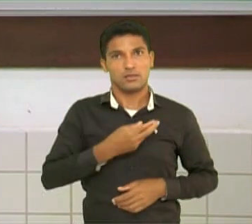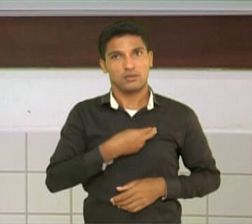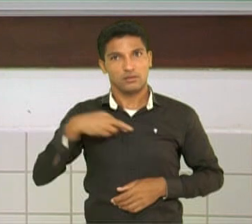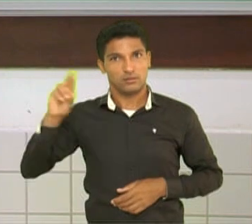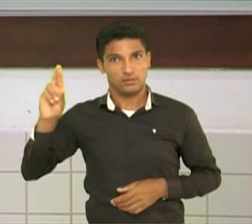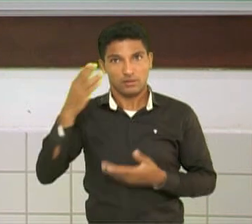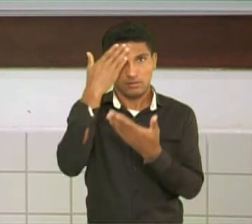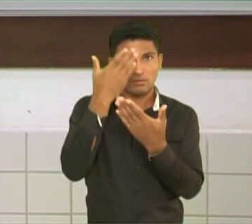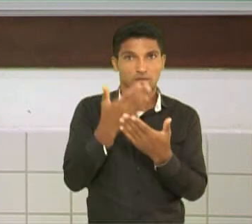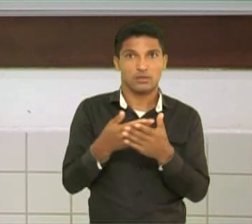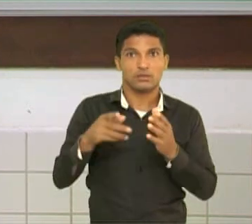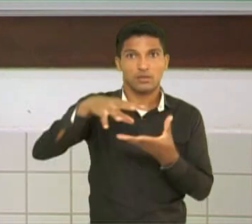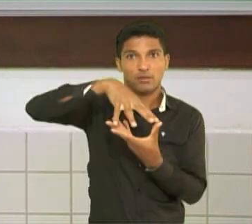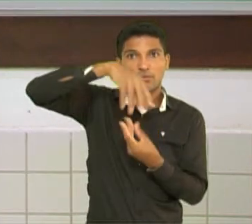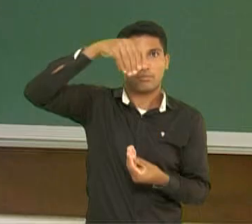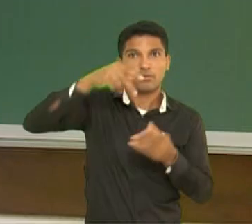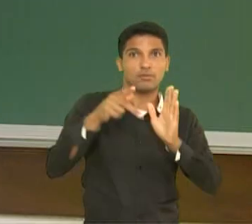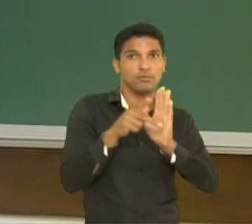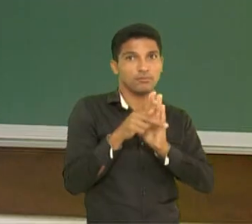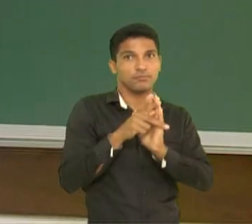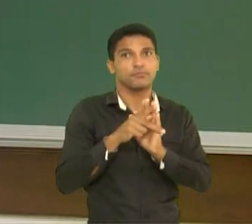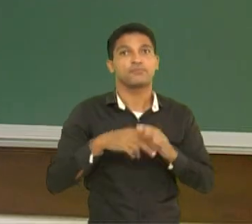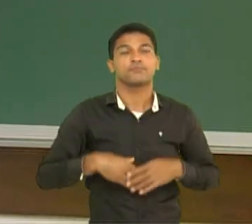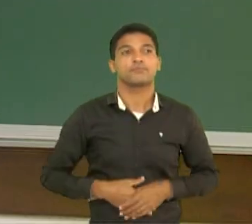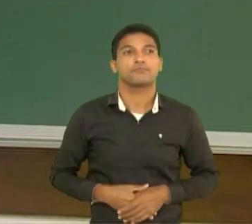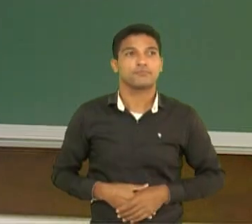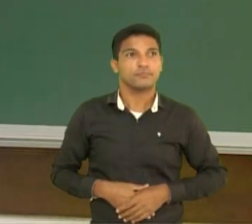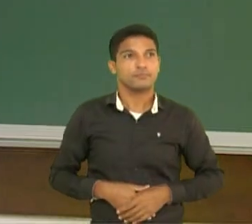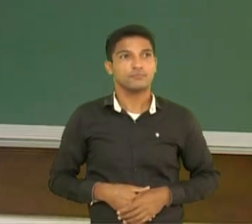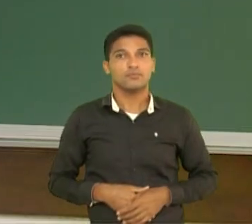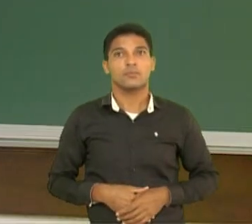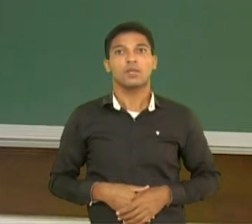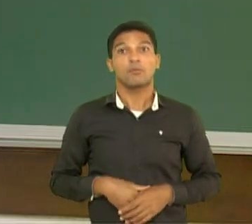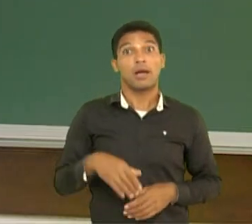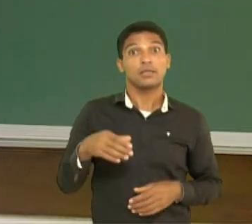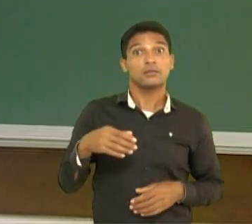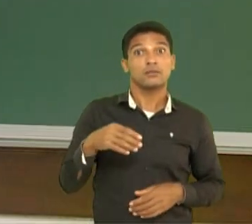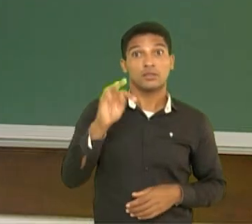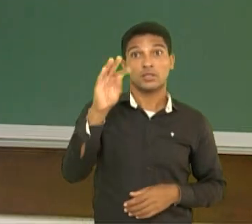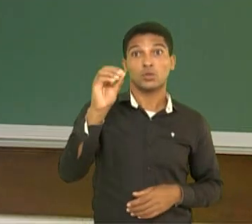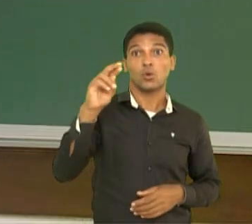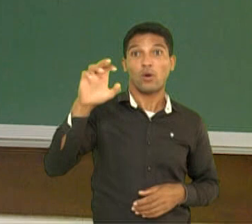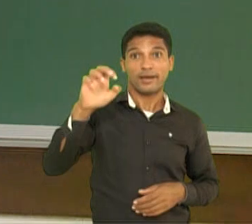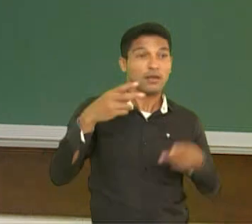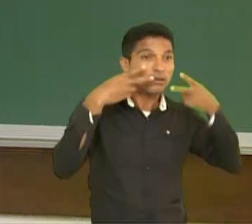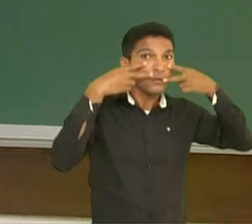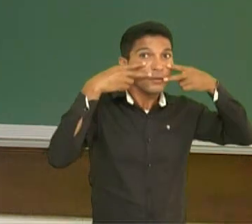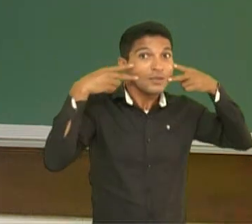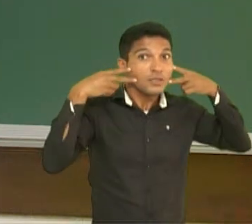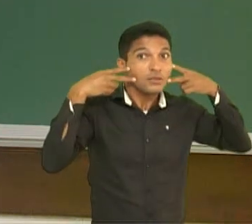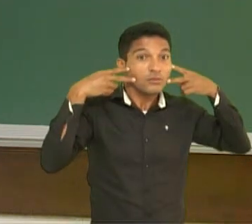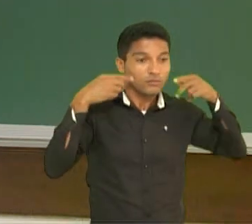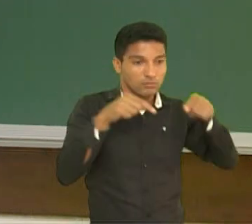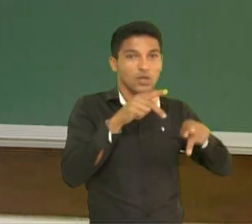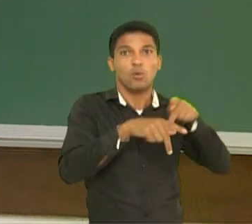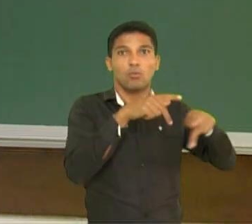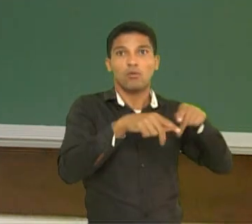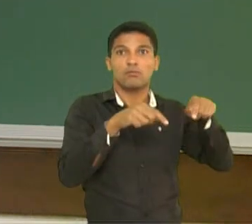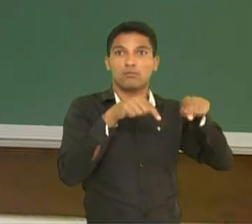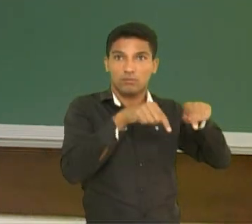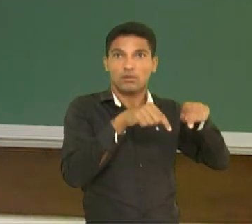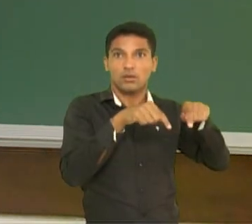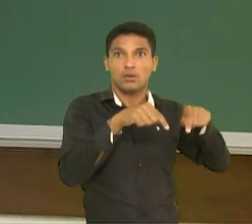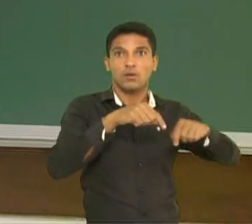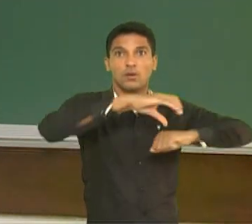e etnias das regiões norte e nordeste do Brasil. Então, os povos indígenas, retomando,